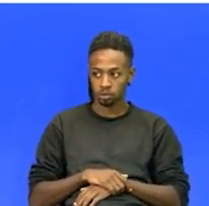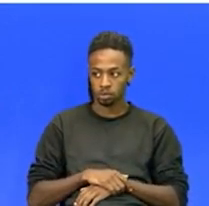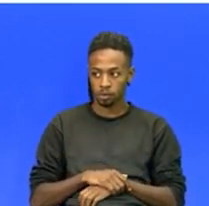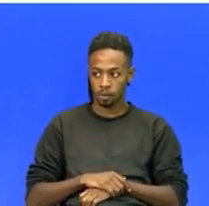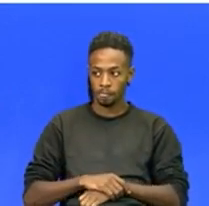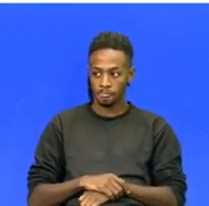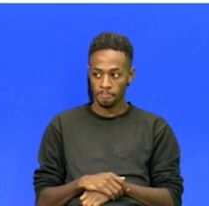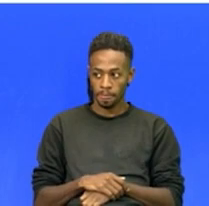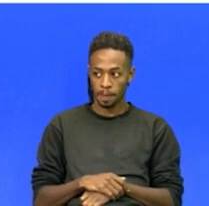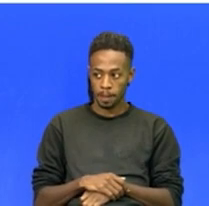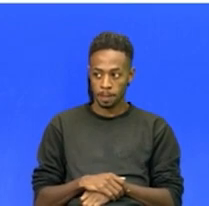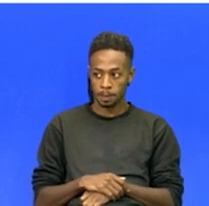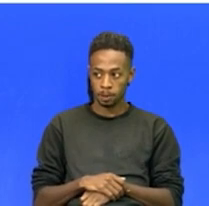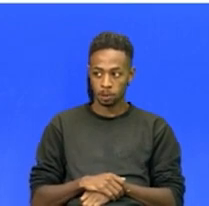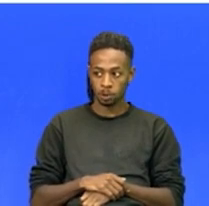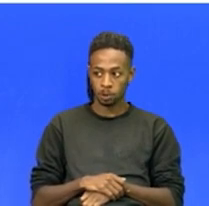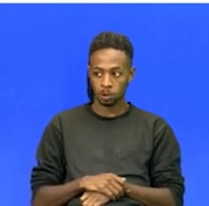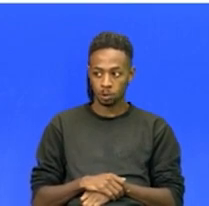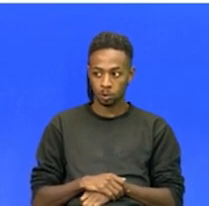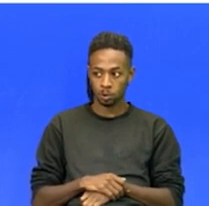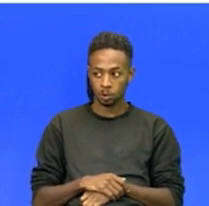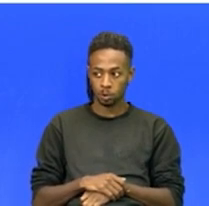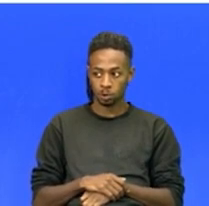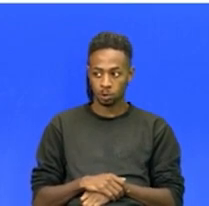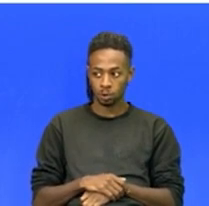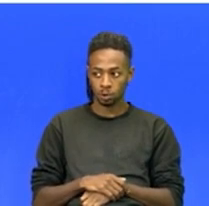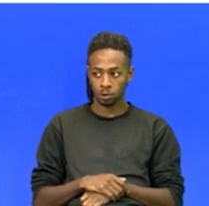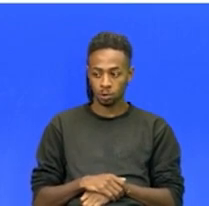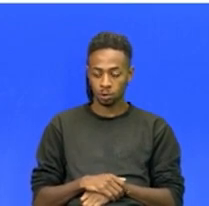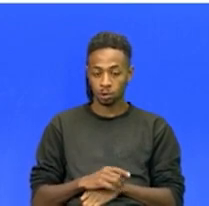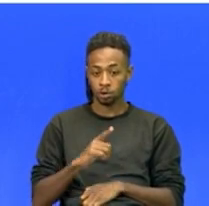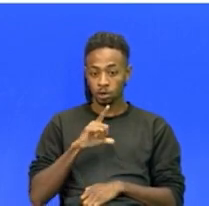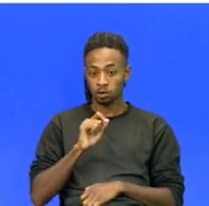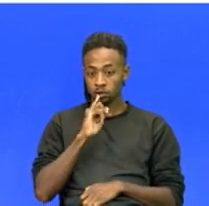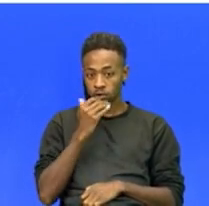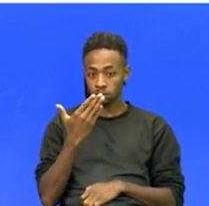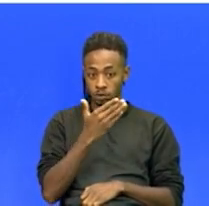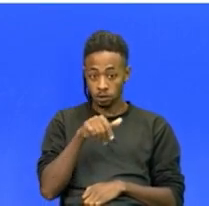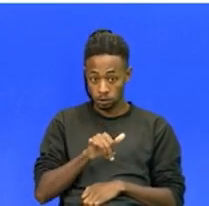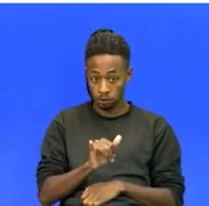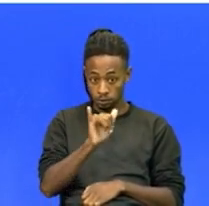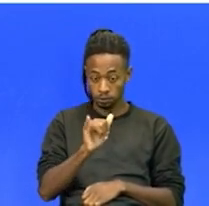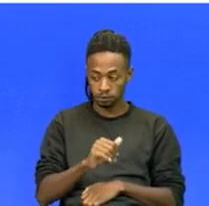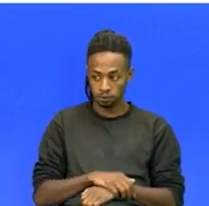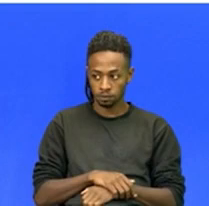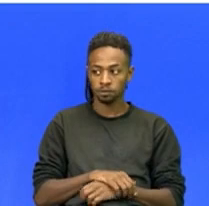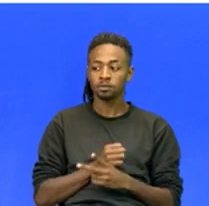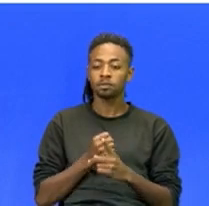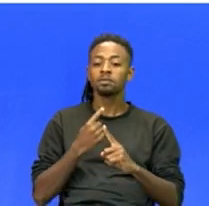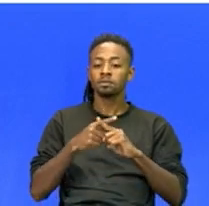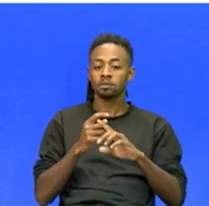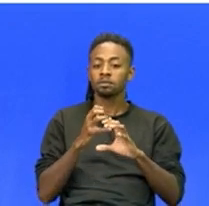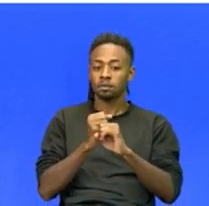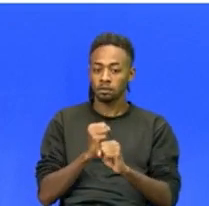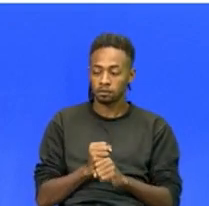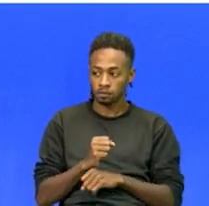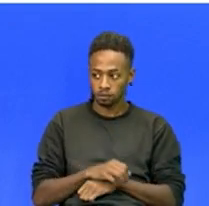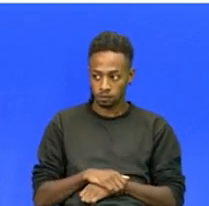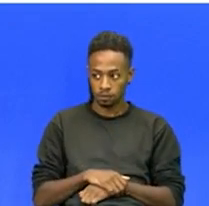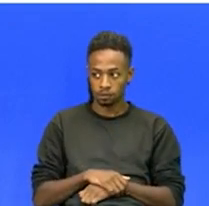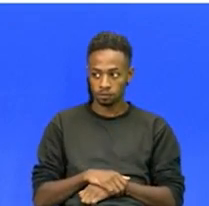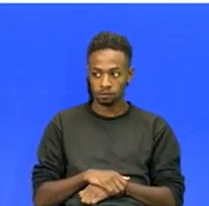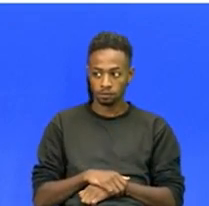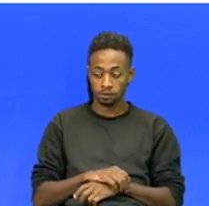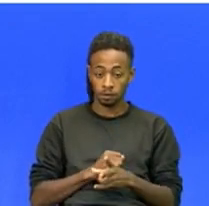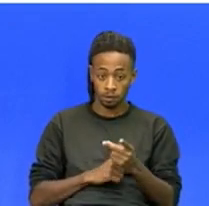É o seguinte. Quando você tem, nesse caso, o y, você também deriva duas vezes. Ó. Então, derivando esse aqui